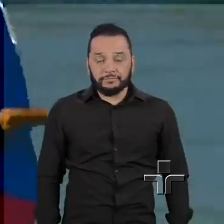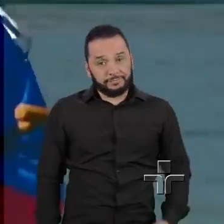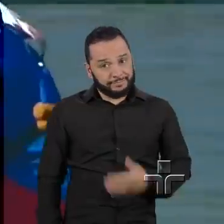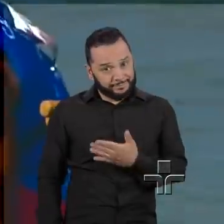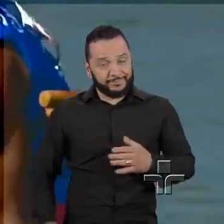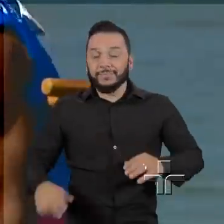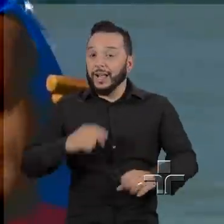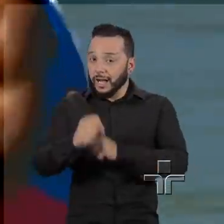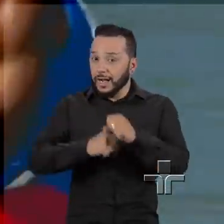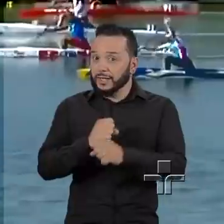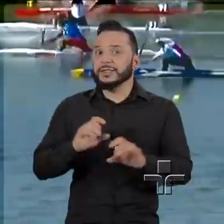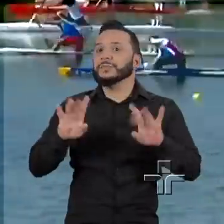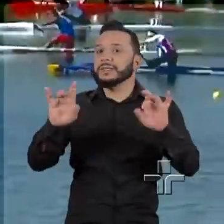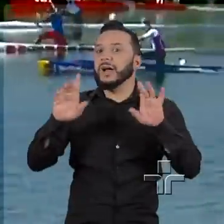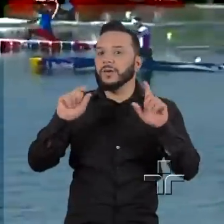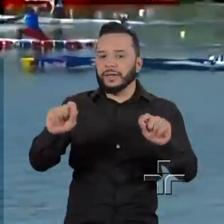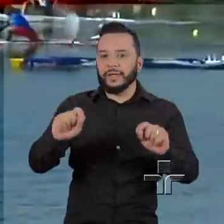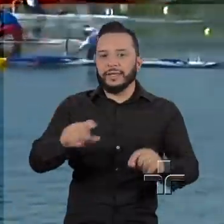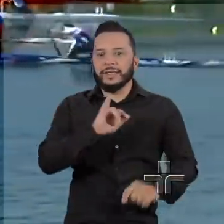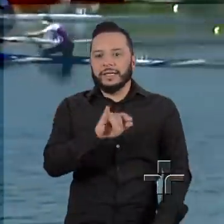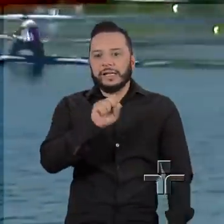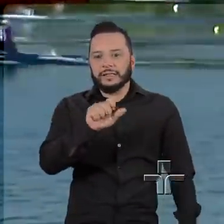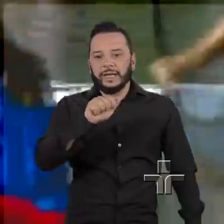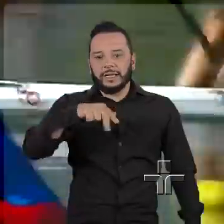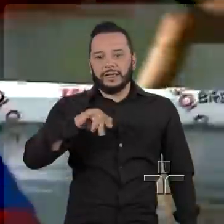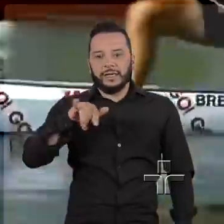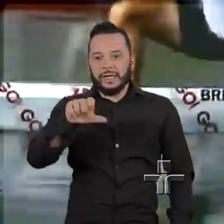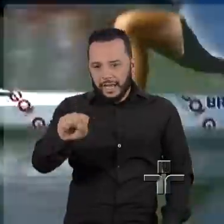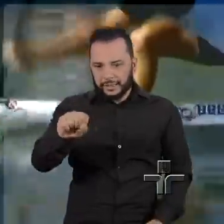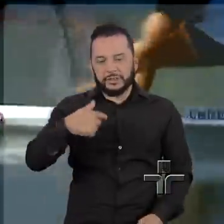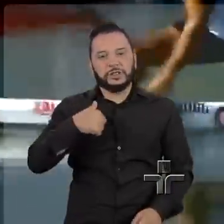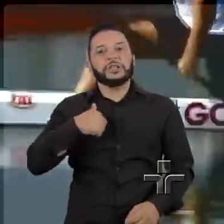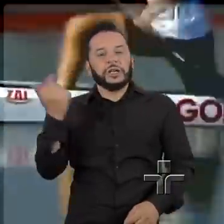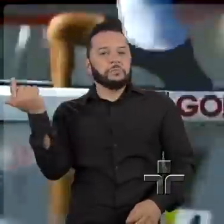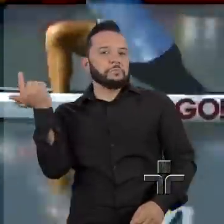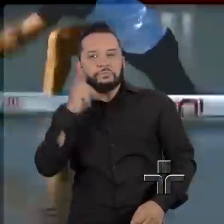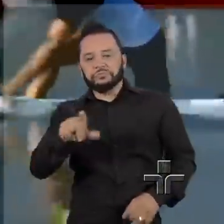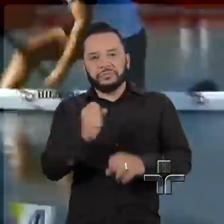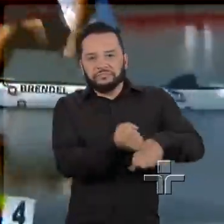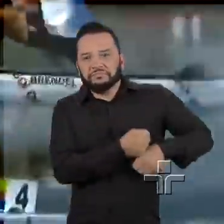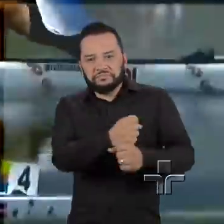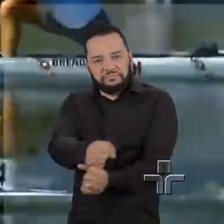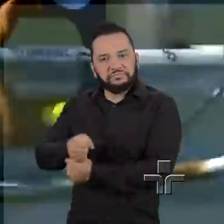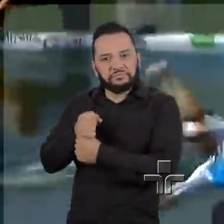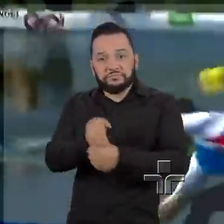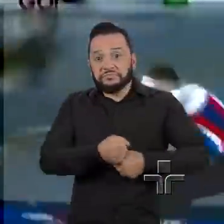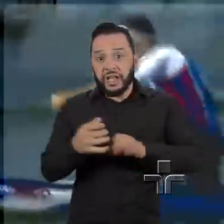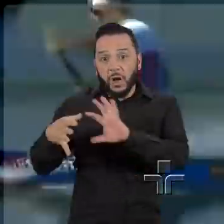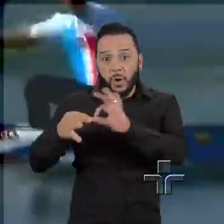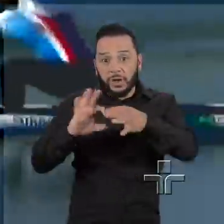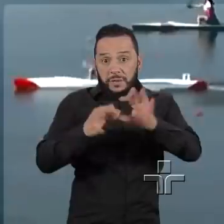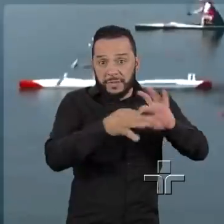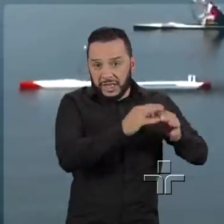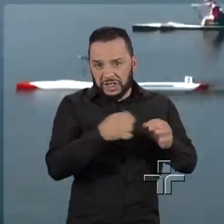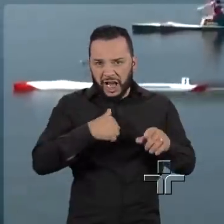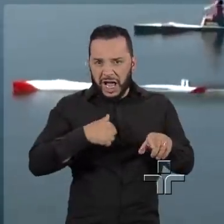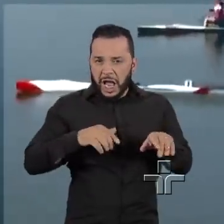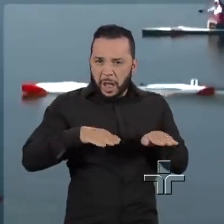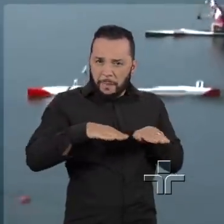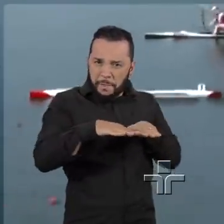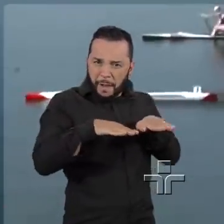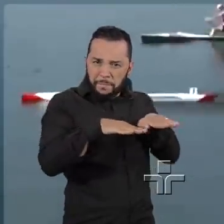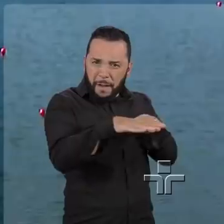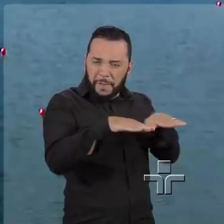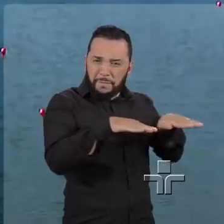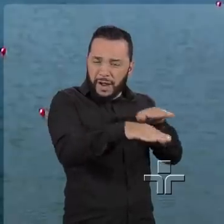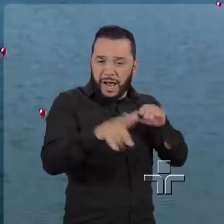Ano especial também para o nosso canoísta Isaquias Queiroz, destaque do esporte brasileiro na última Olimpíada, que travou um duelo sensacional